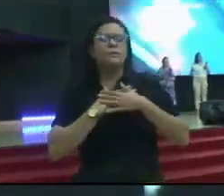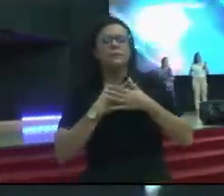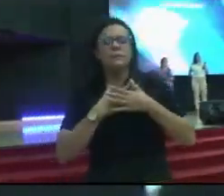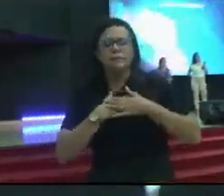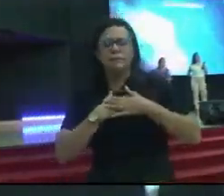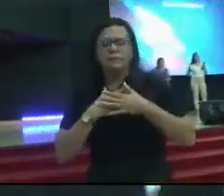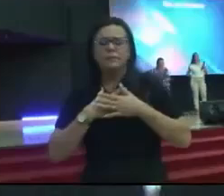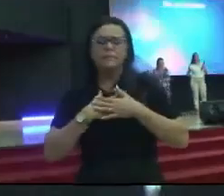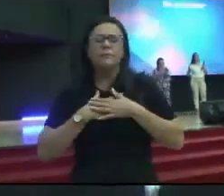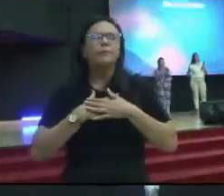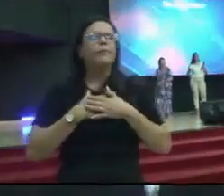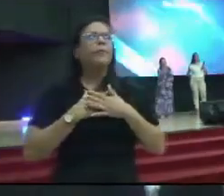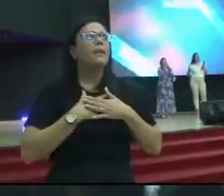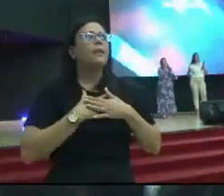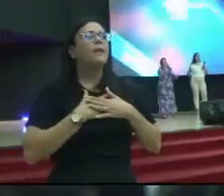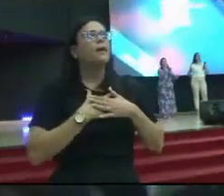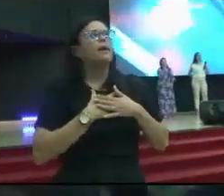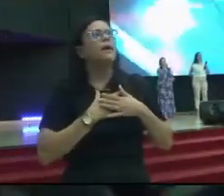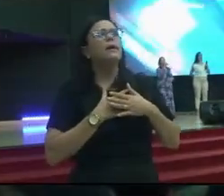amou. Cante.